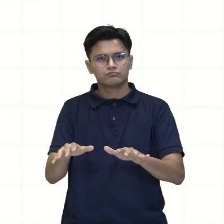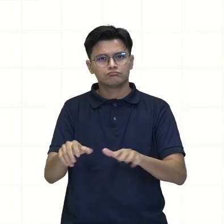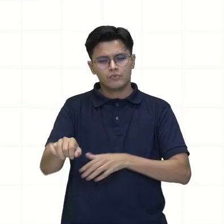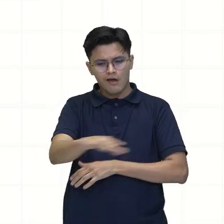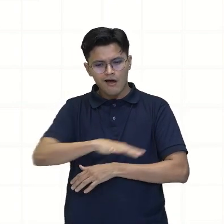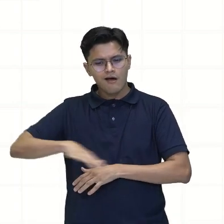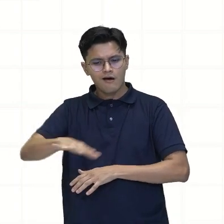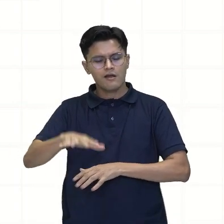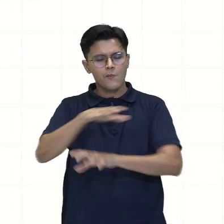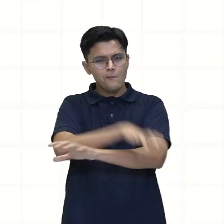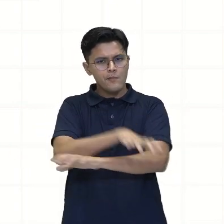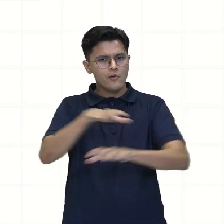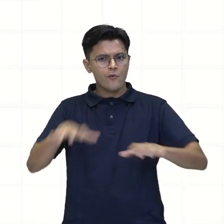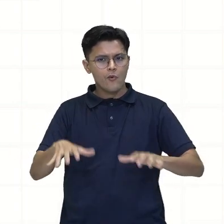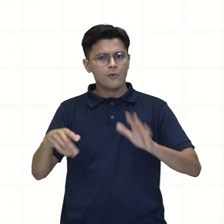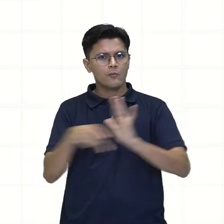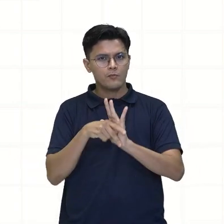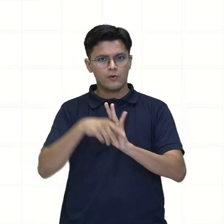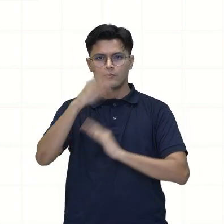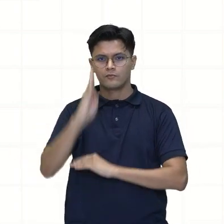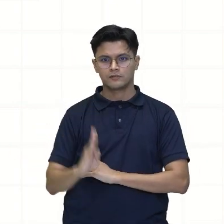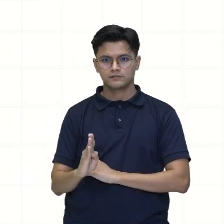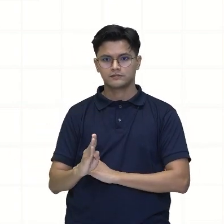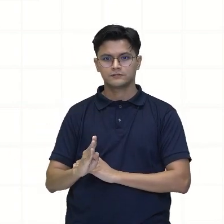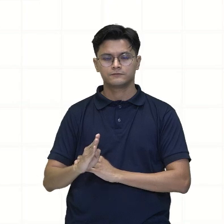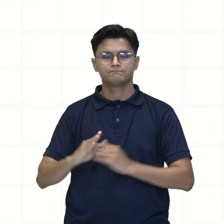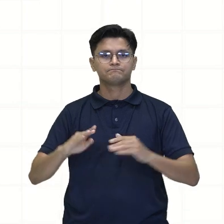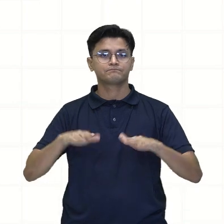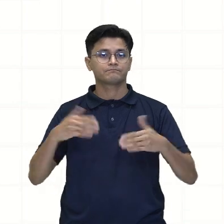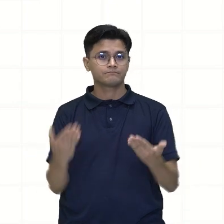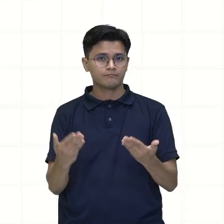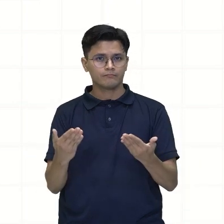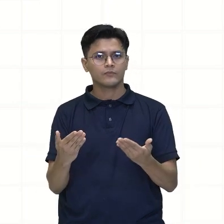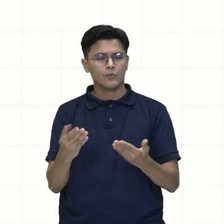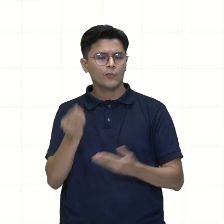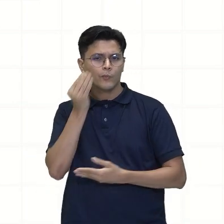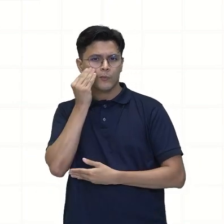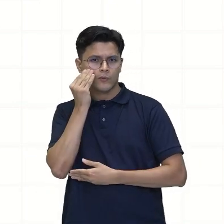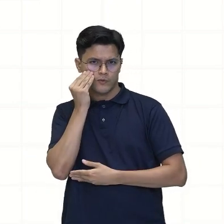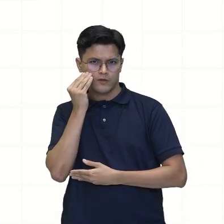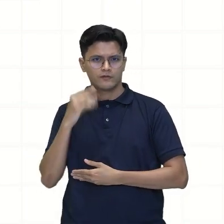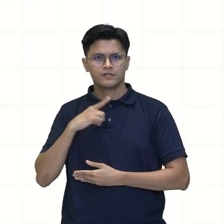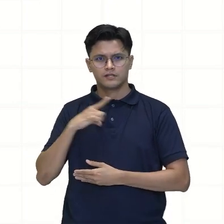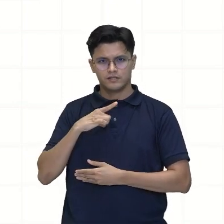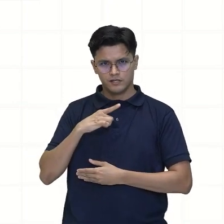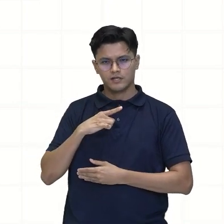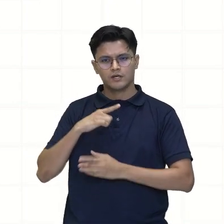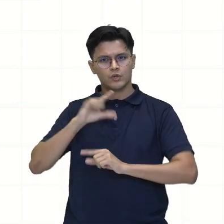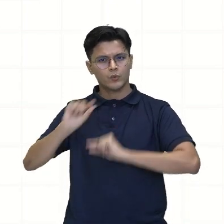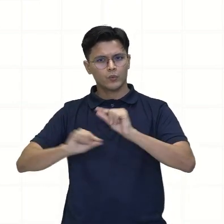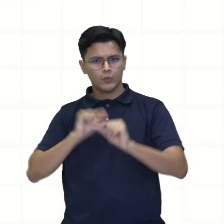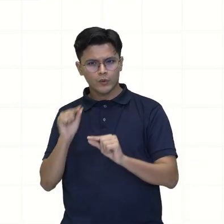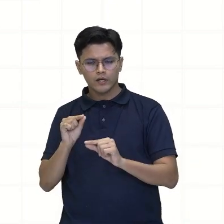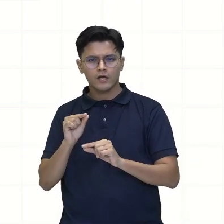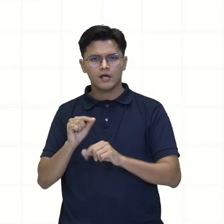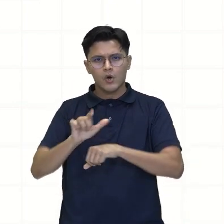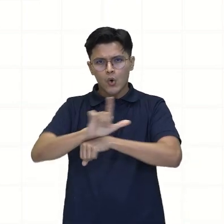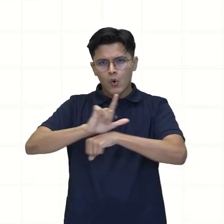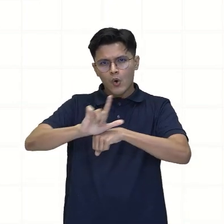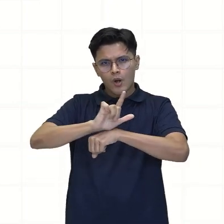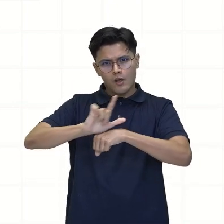nós temos, né, observem que a linha, o tom de roxo no nosso mapa, que representa